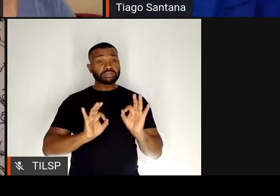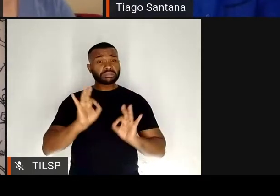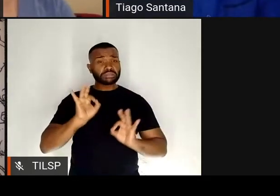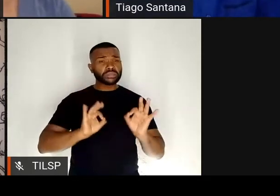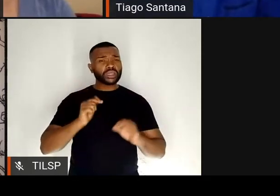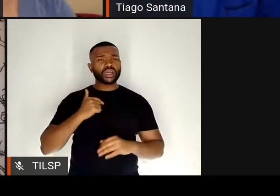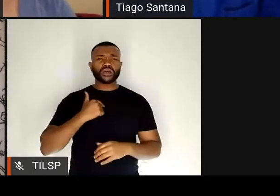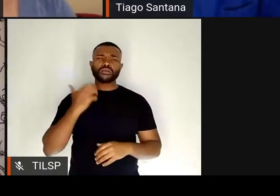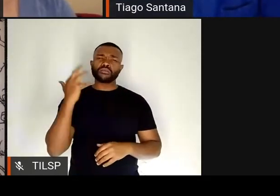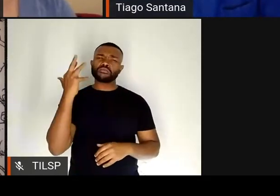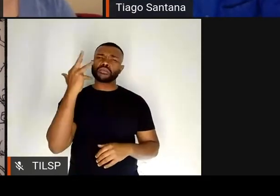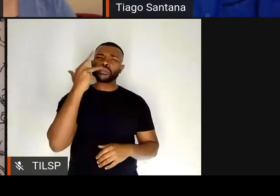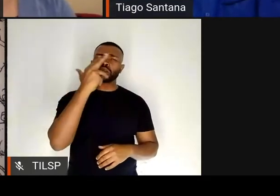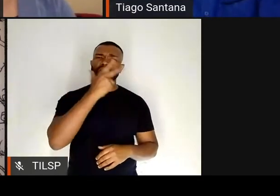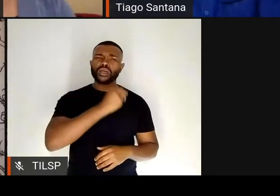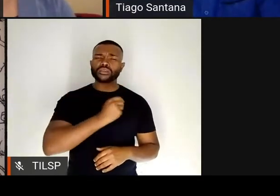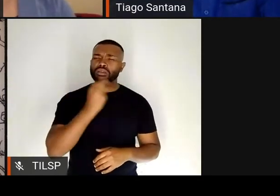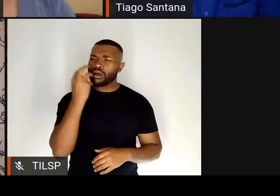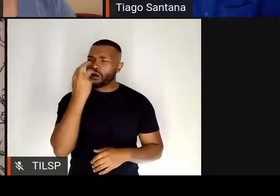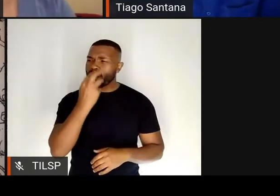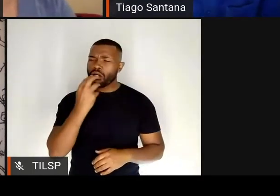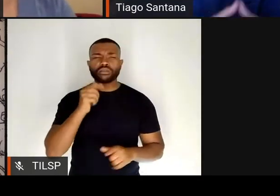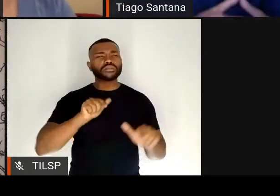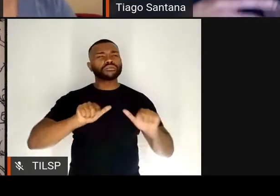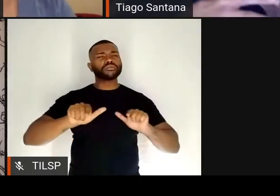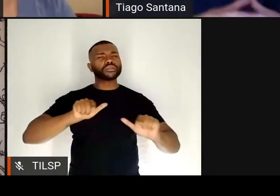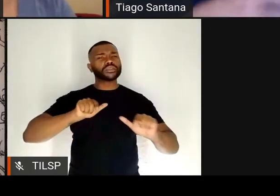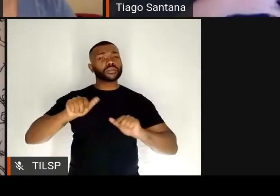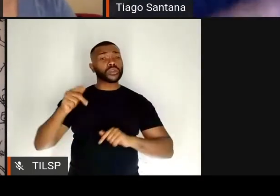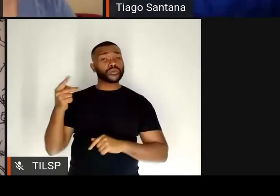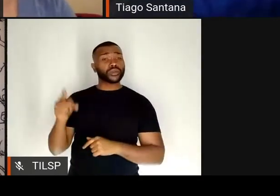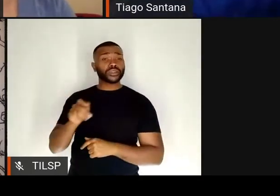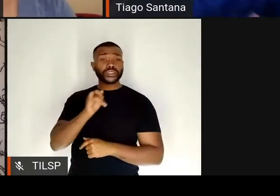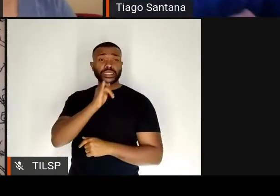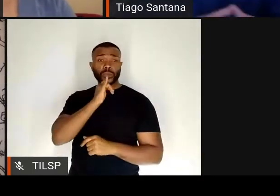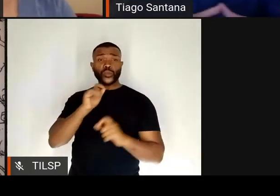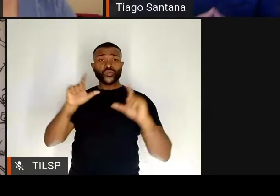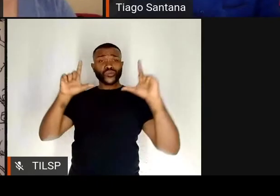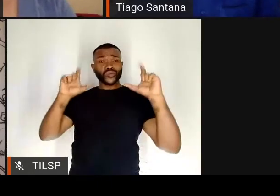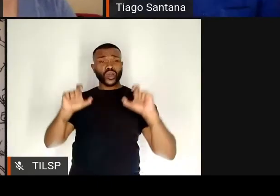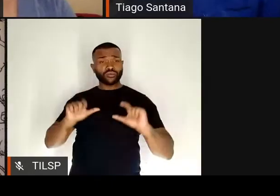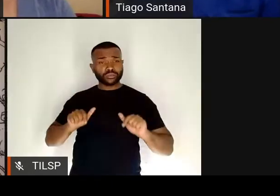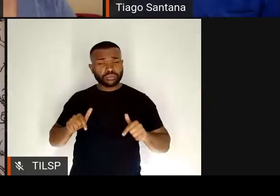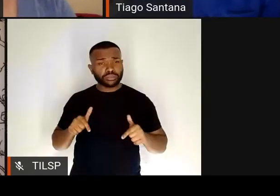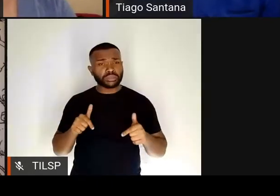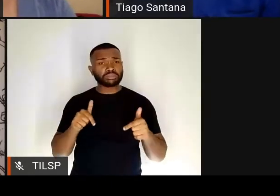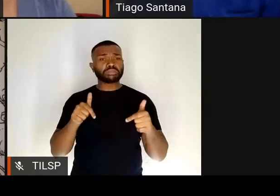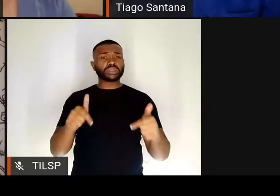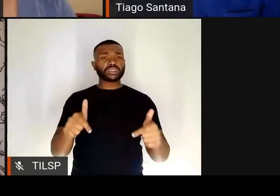quando eu mergulhei no trabalho dele, porque ele simplesmente não era aquele fotógrafo militante